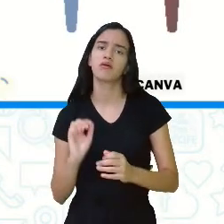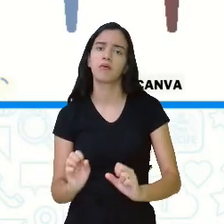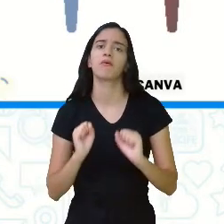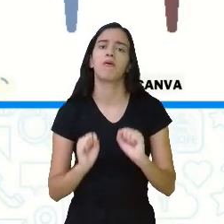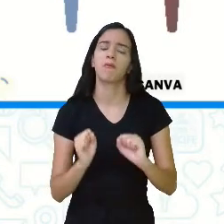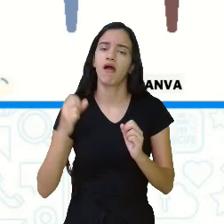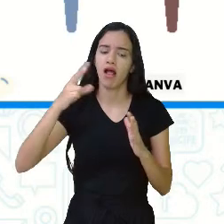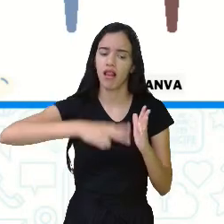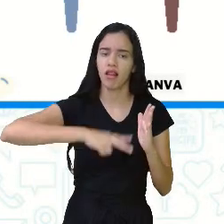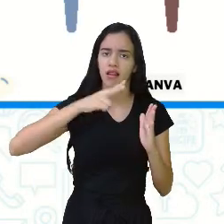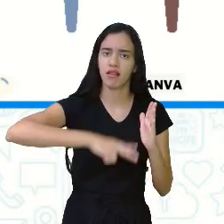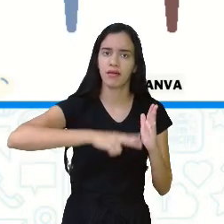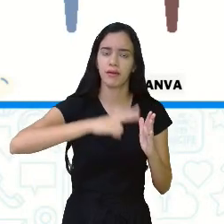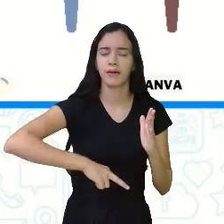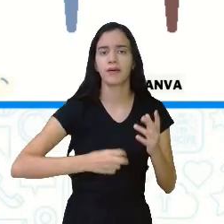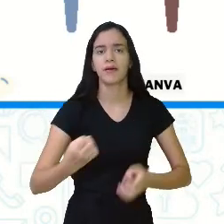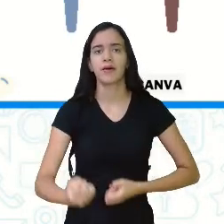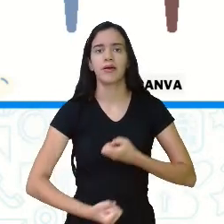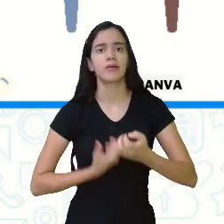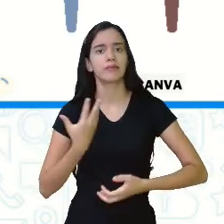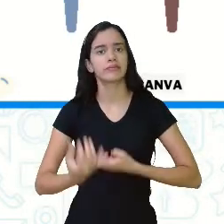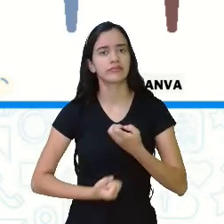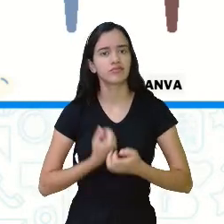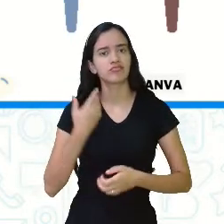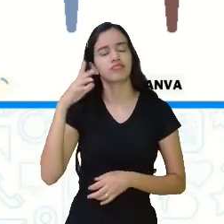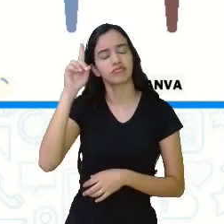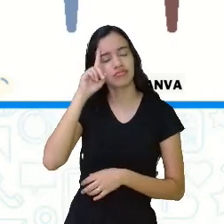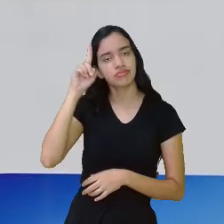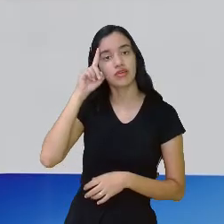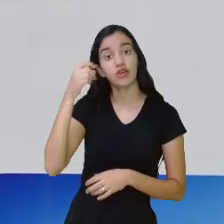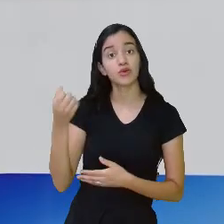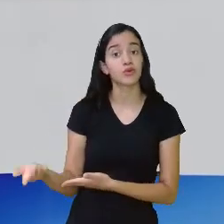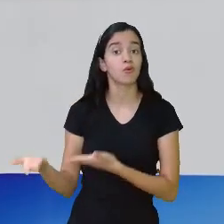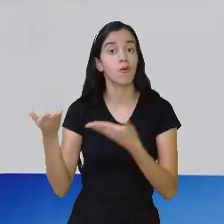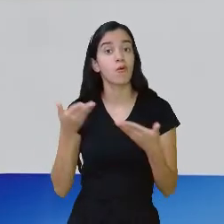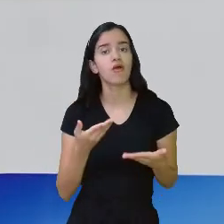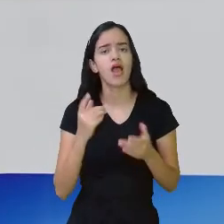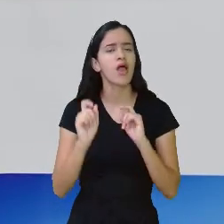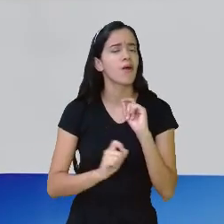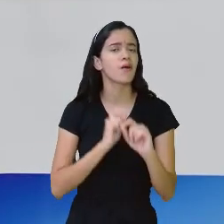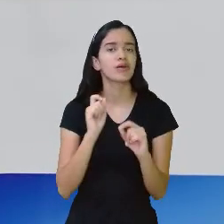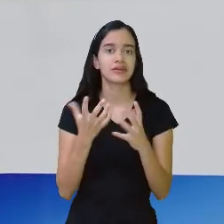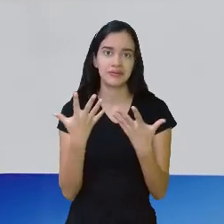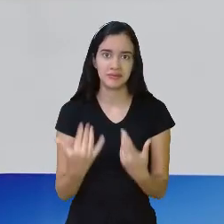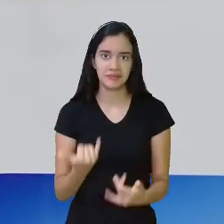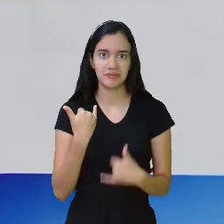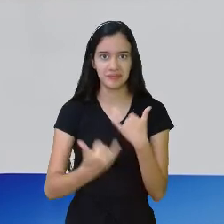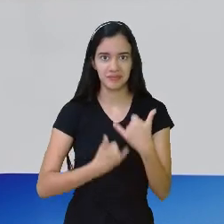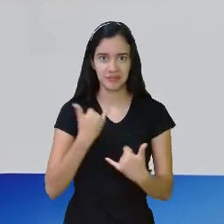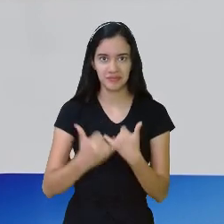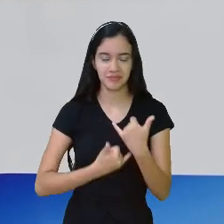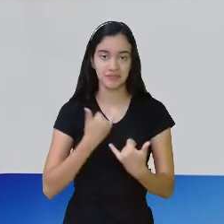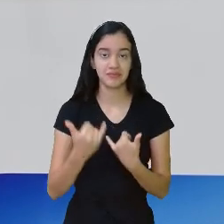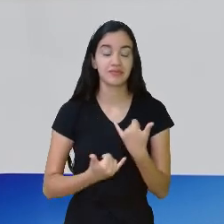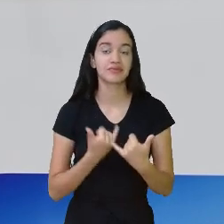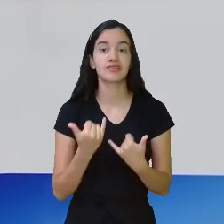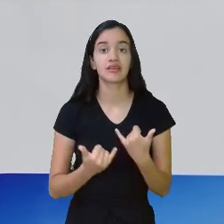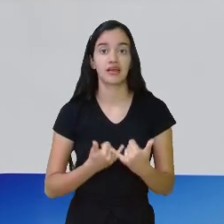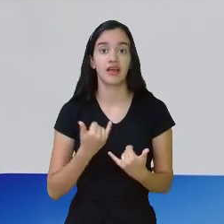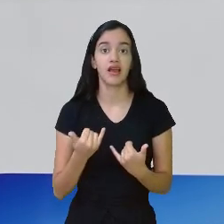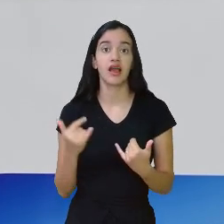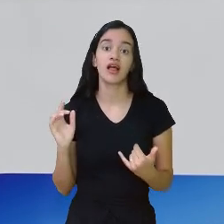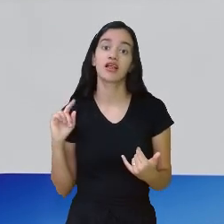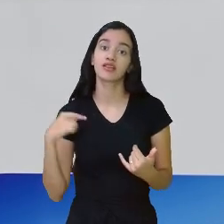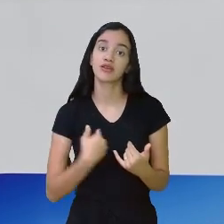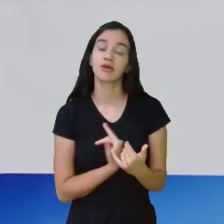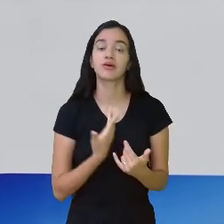possam ler poesia cada dia mais. E o convite é, vamos brincar de poesia? E é isso aí, a